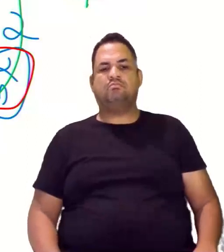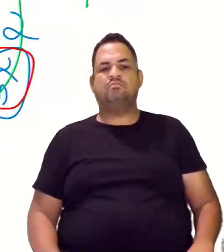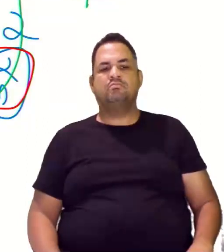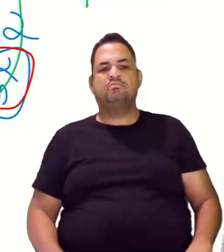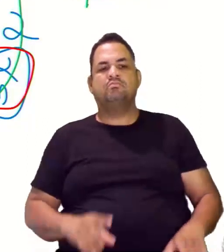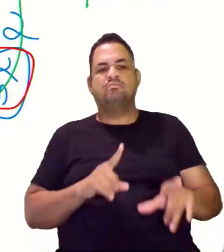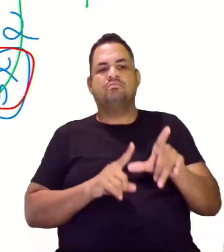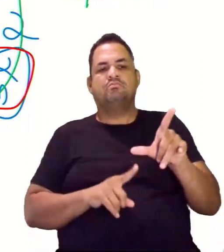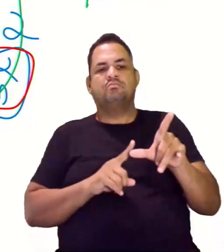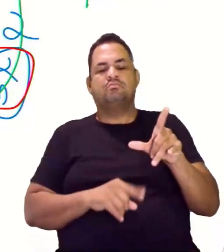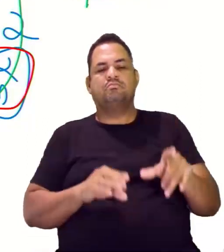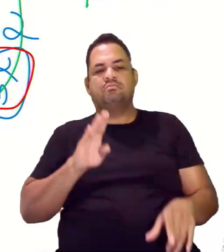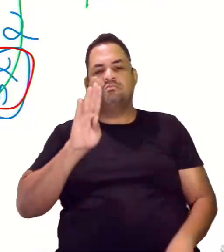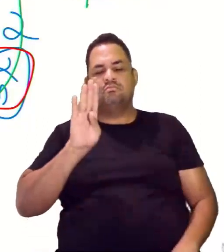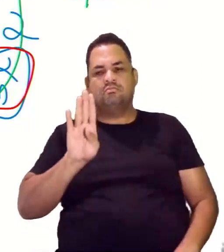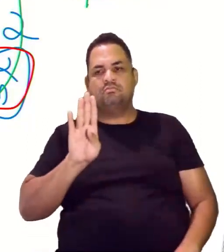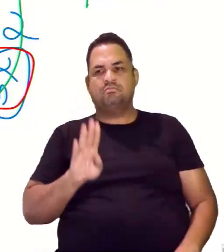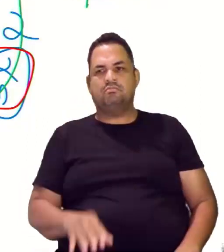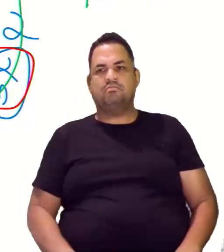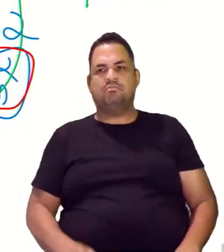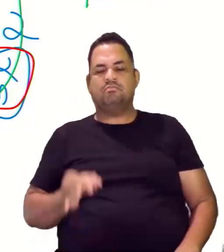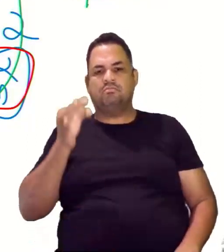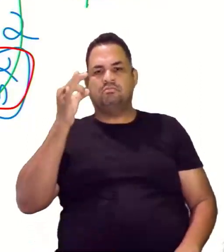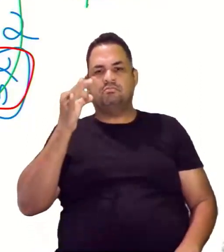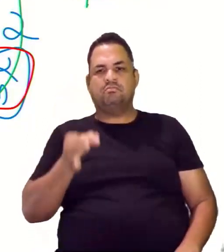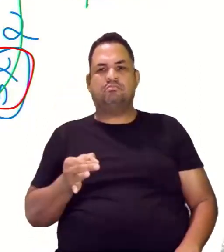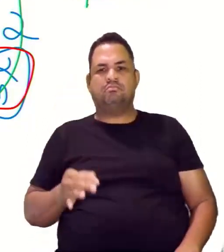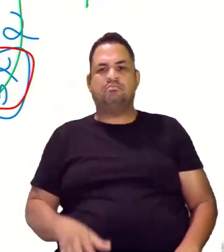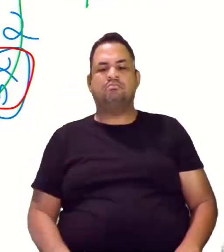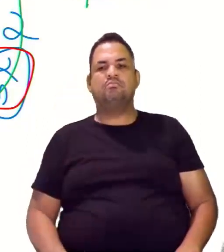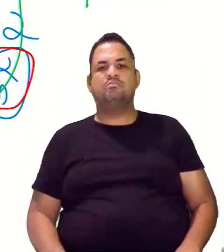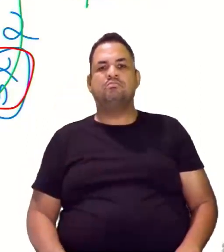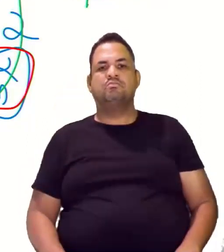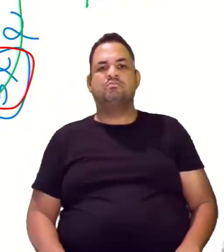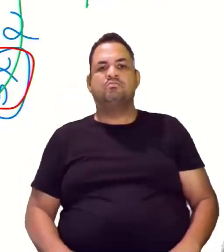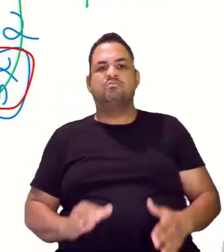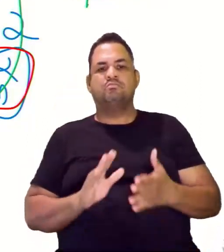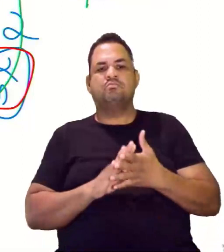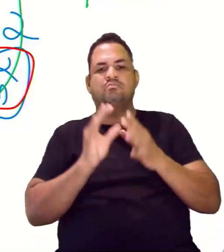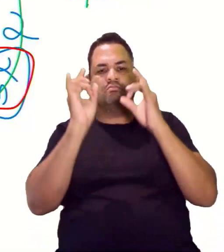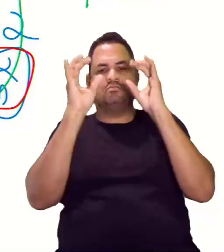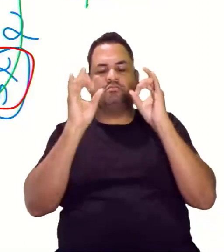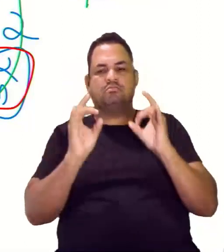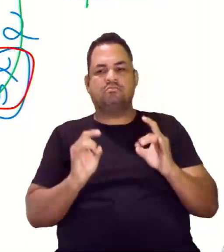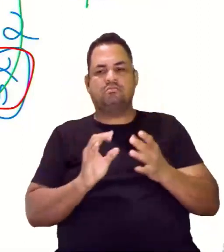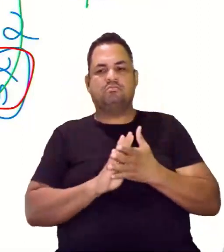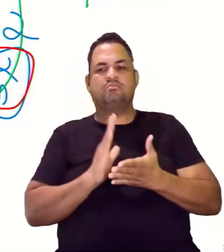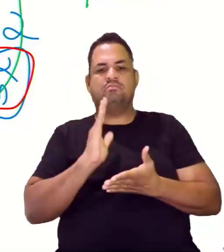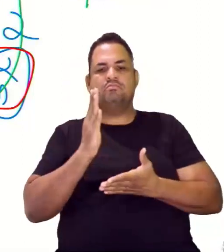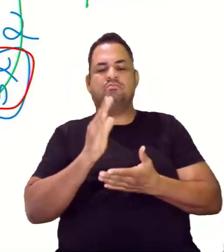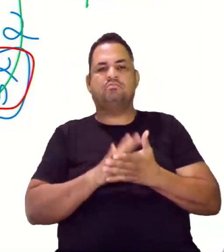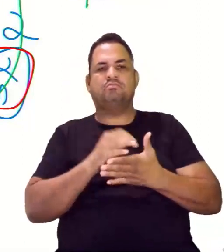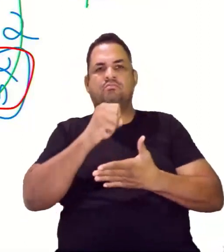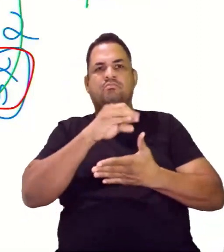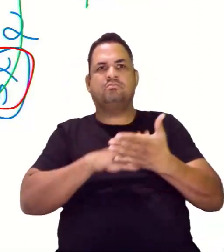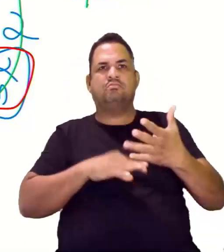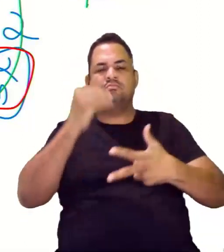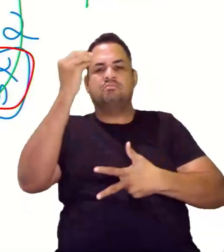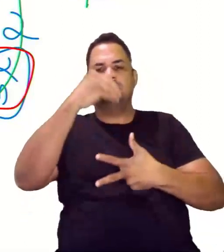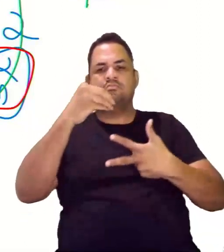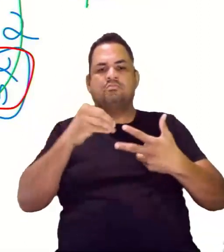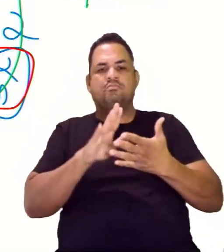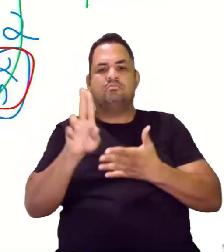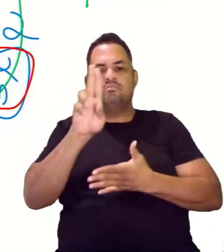a letra B. Certo? Certinho. Então, atento aos detalhes, né? Já foi uma questão do